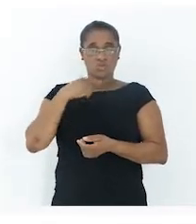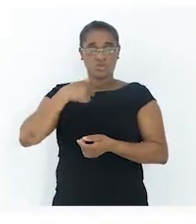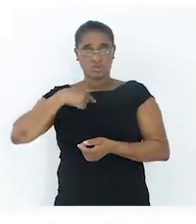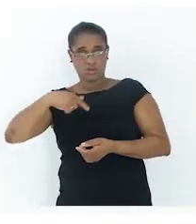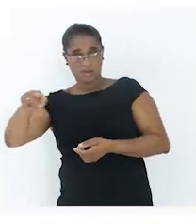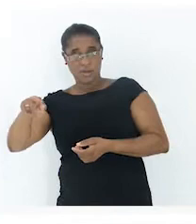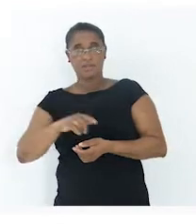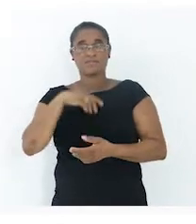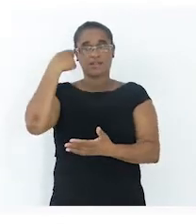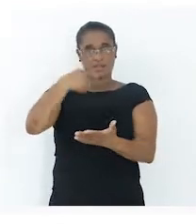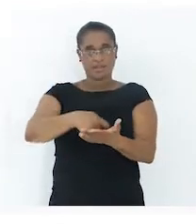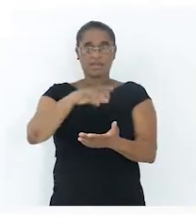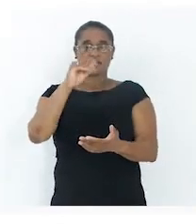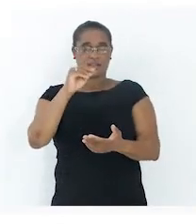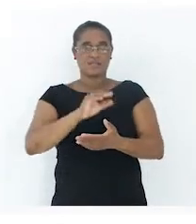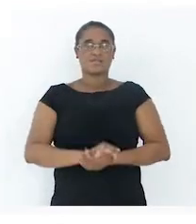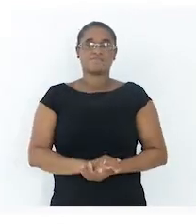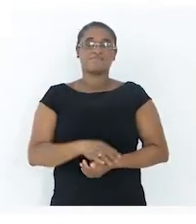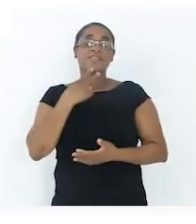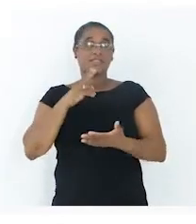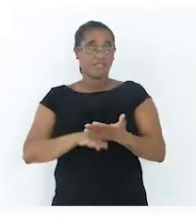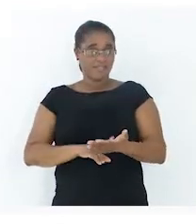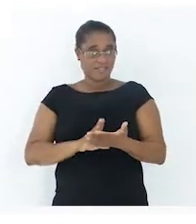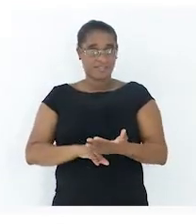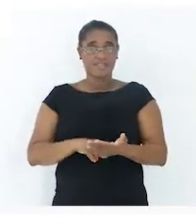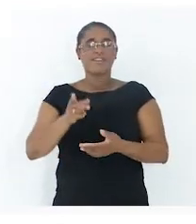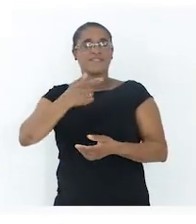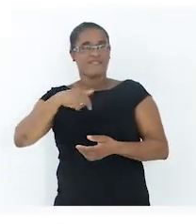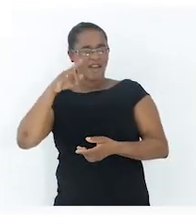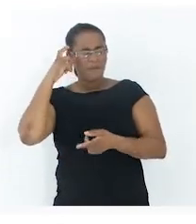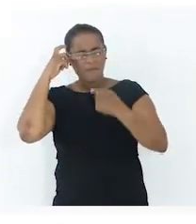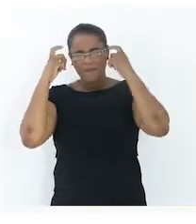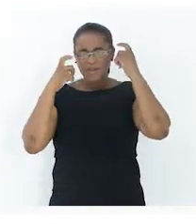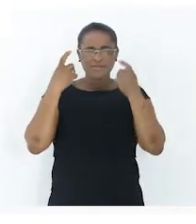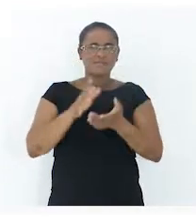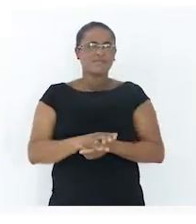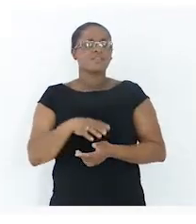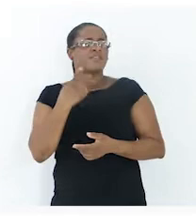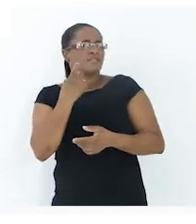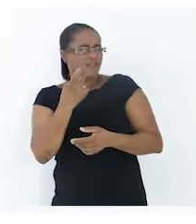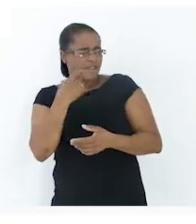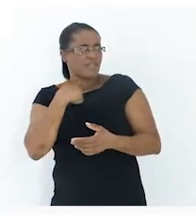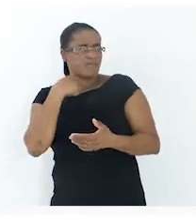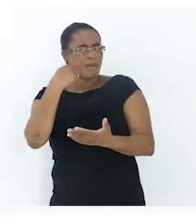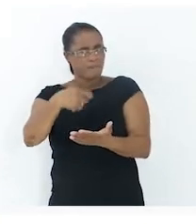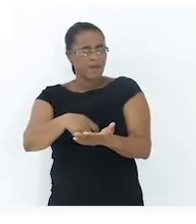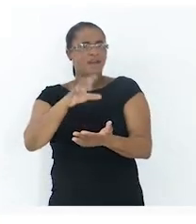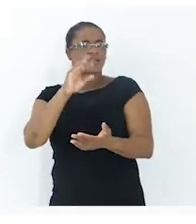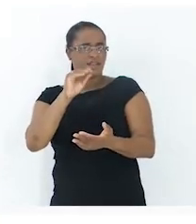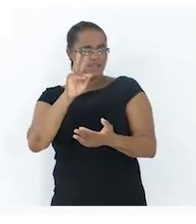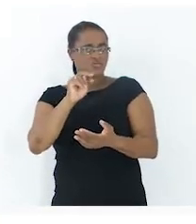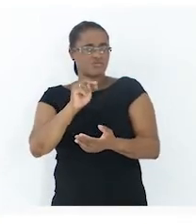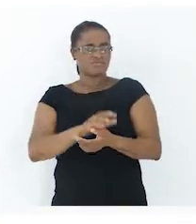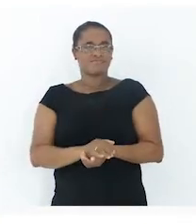entrego 10. De certeza, vamos pensar, ainda estou a dever 10 escudos.